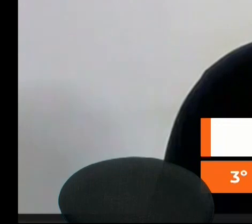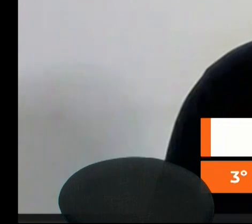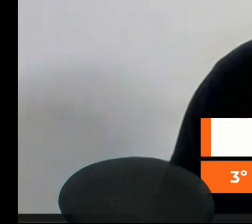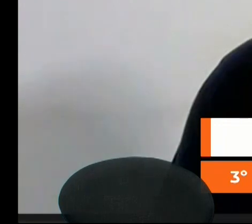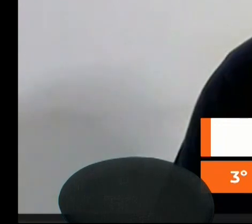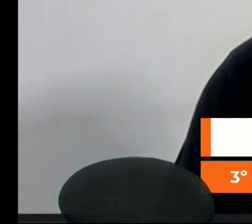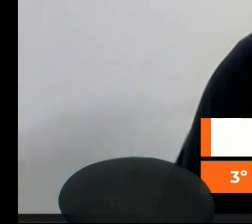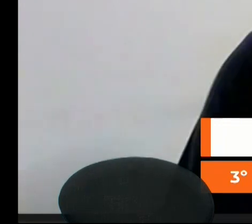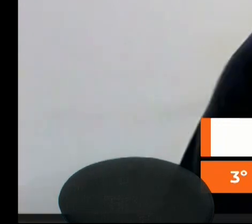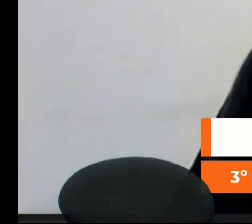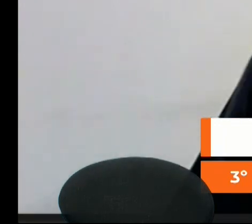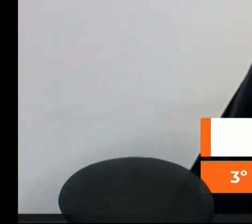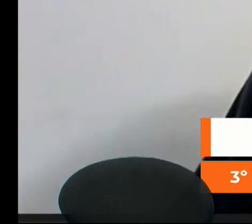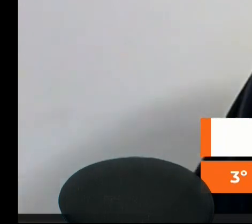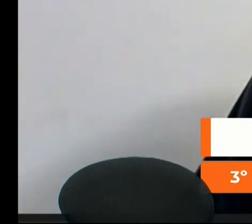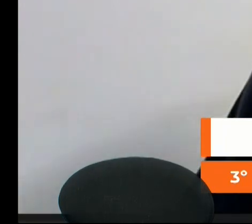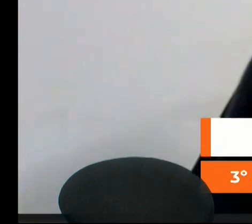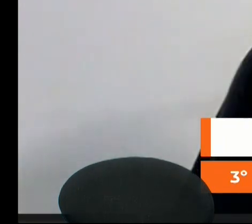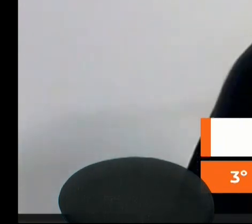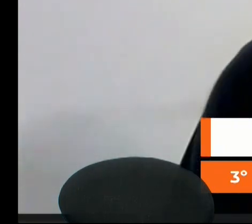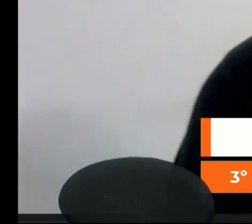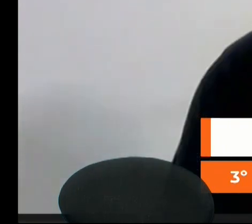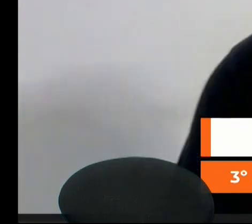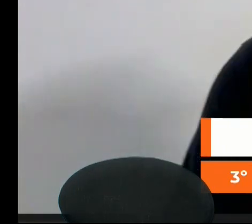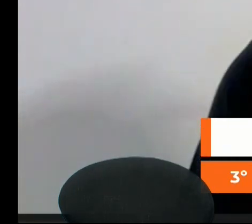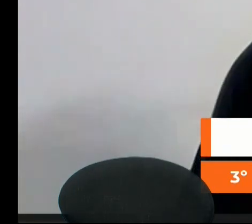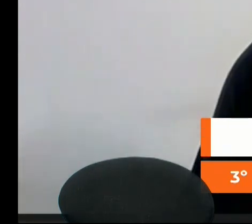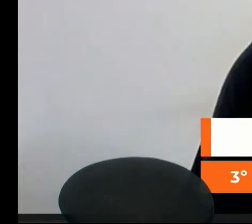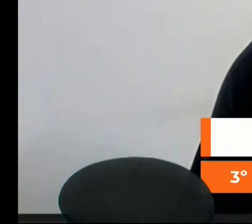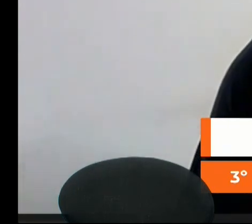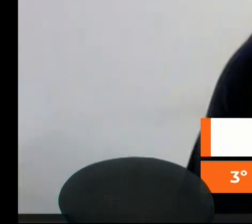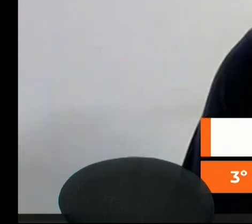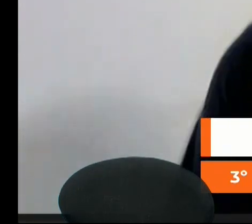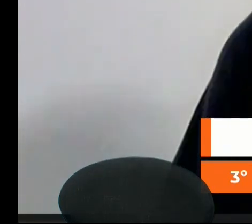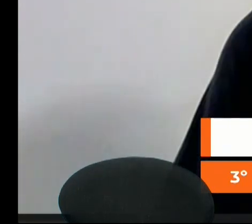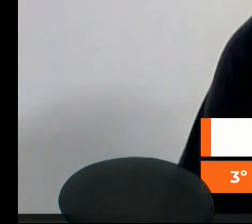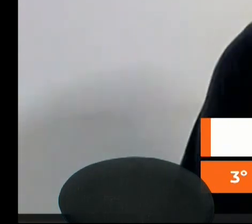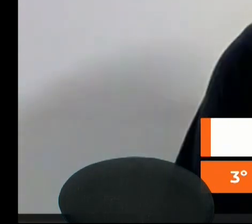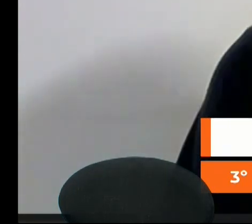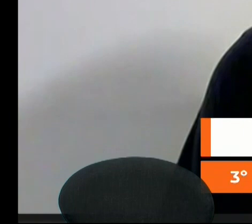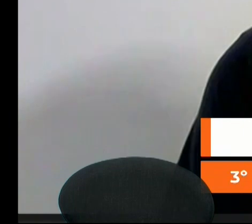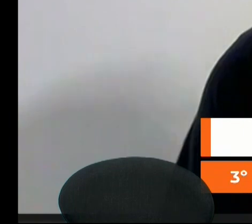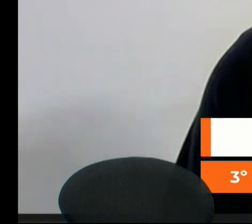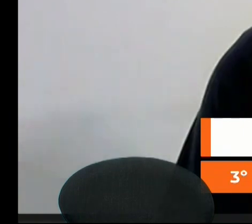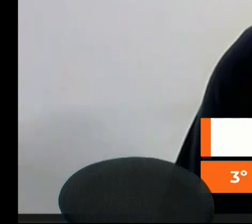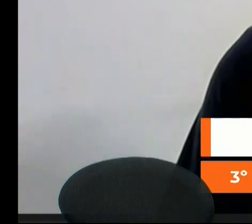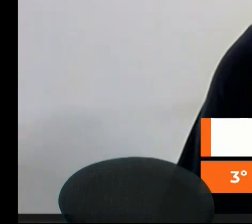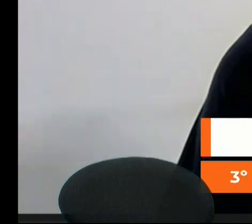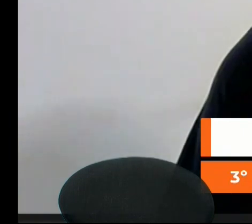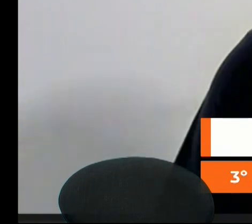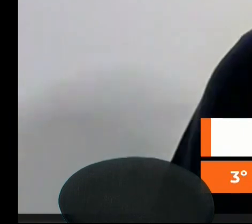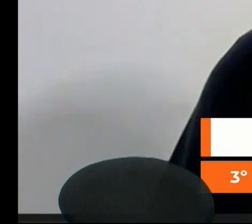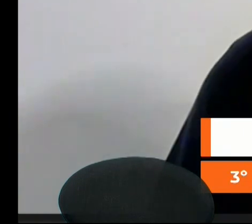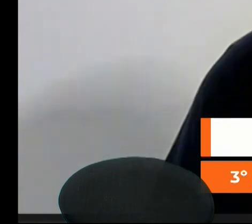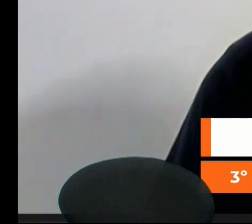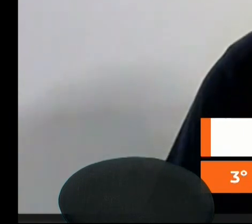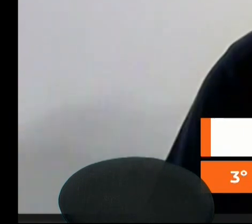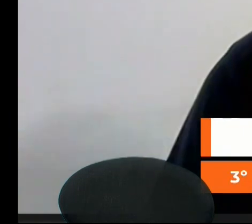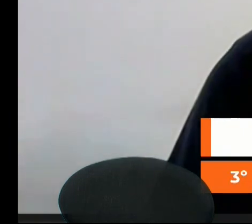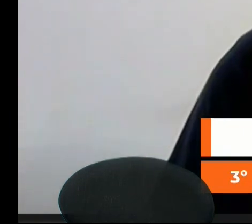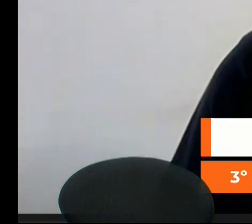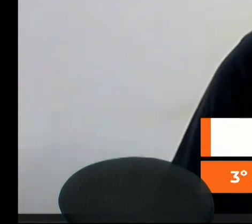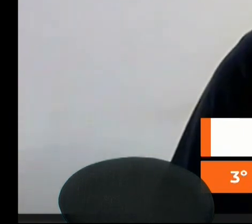caraca, eu me amarro nisso daí, ou vamos jogar tal coisa depois, porque é o mesmo assunto que eu gosto. E isso faz muito bem para toda essa